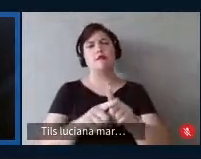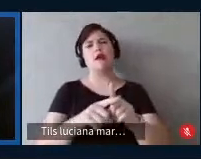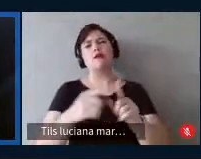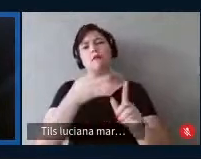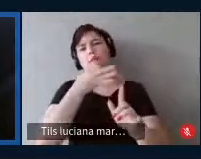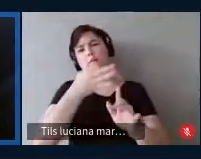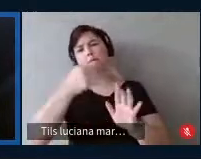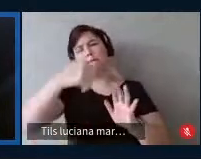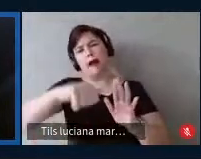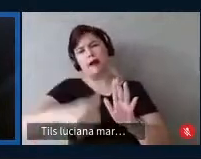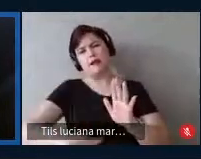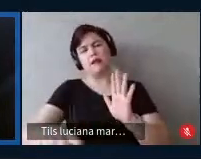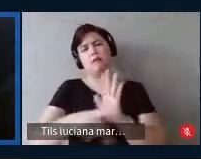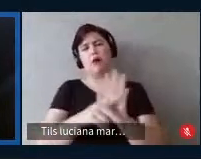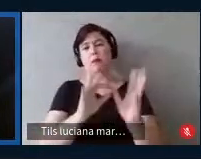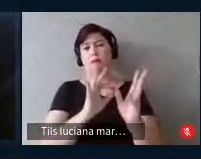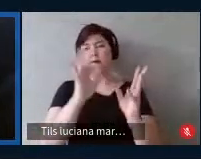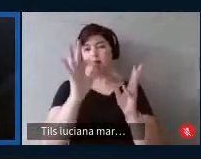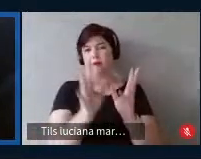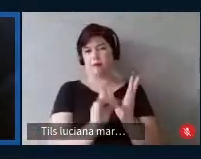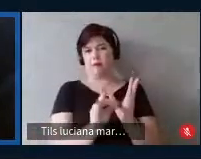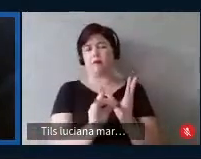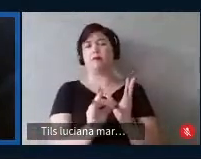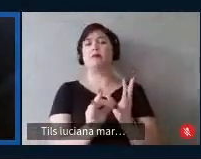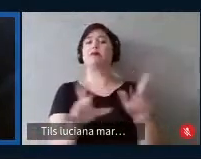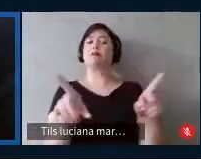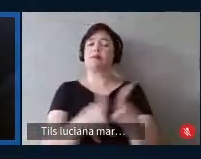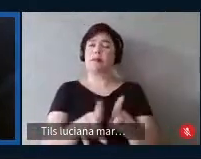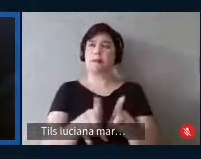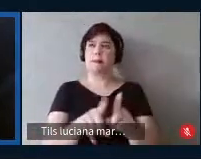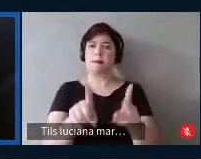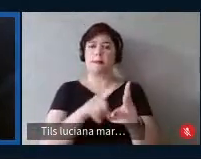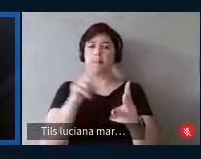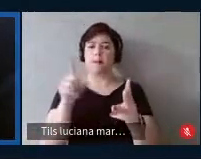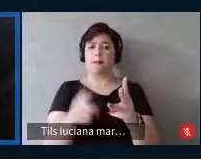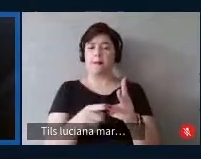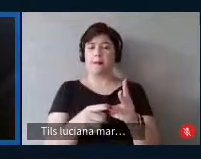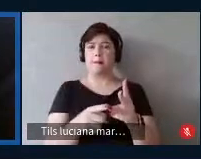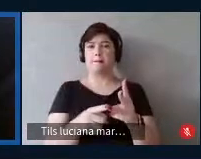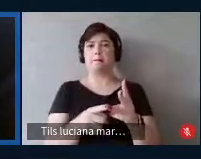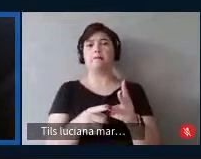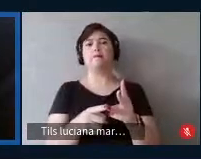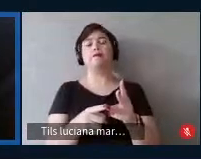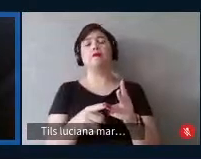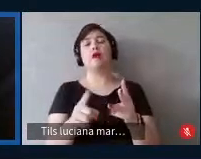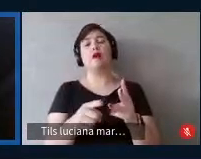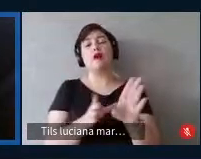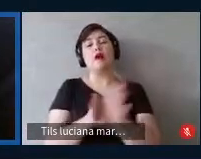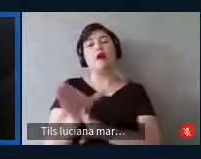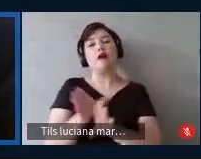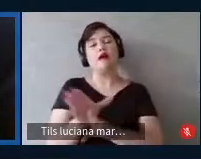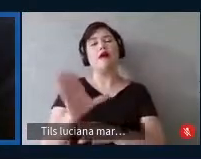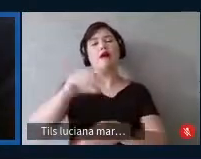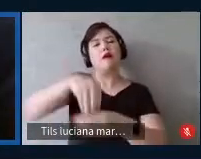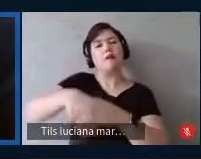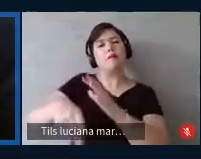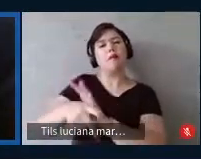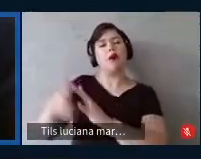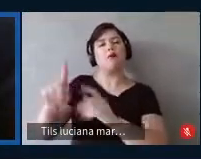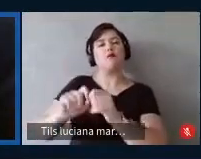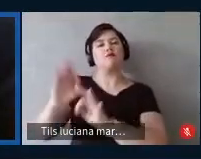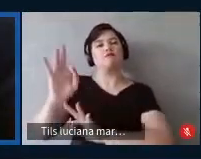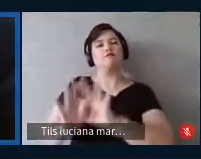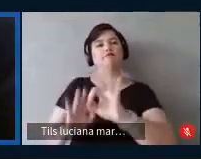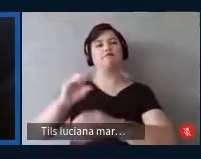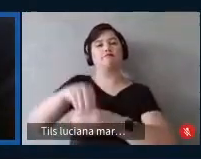técnica produzida pela FEBRAPIUS, e uma recomendação, um documento de recomendação produzido